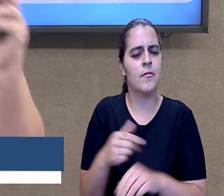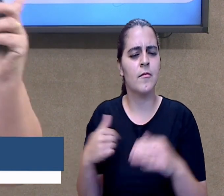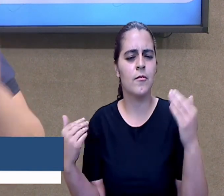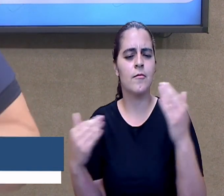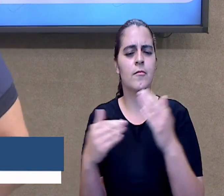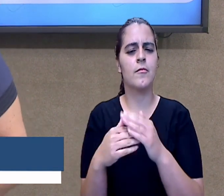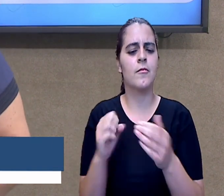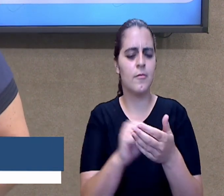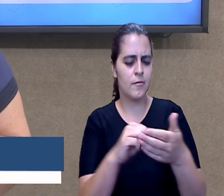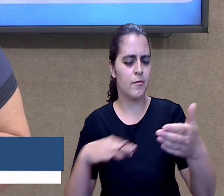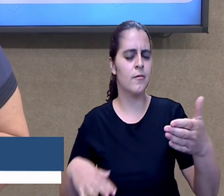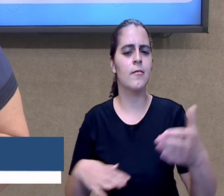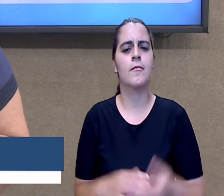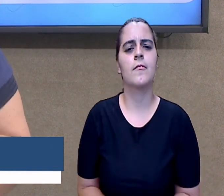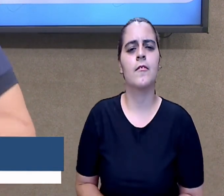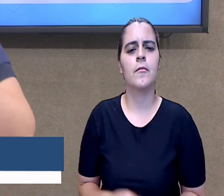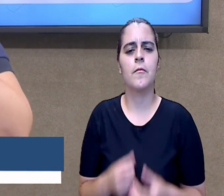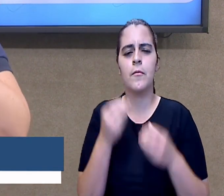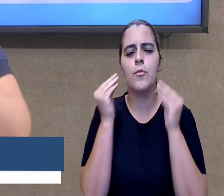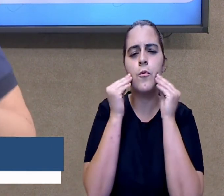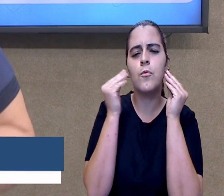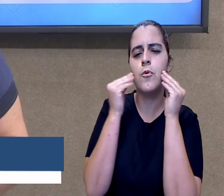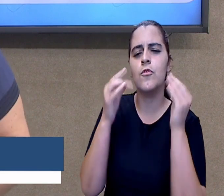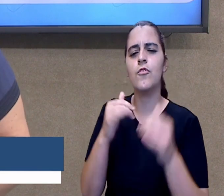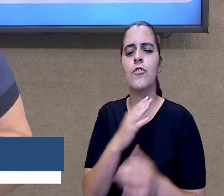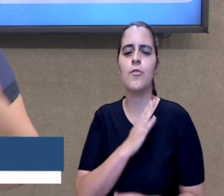nossa que é postada lá. Eu deixo já o meu